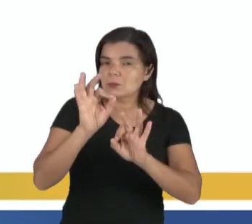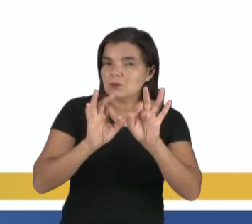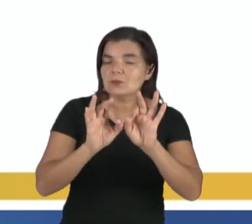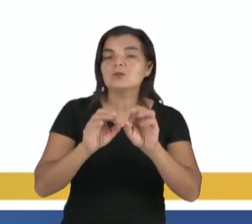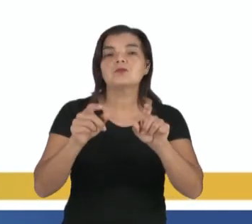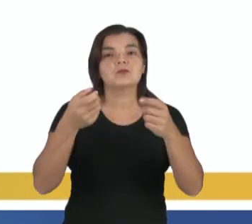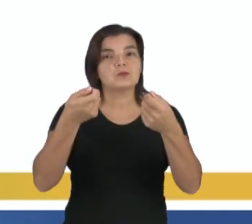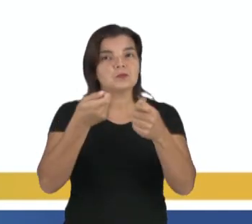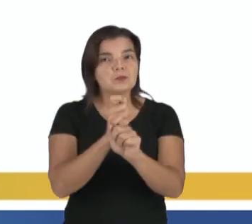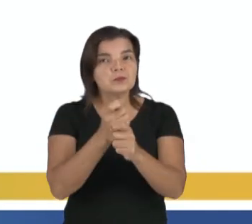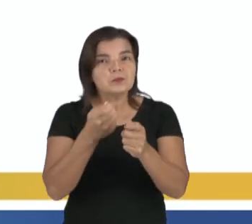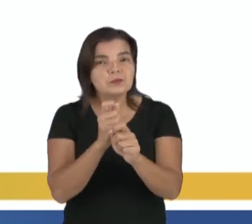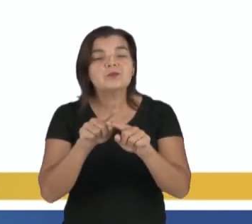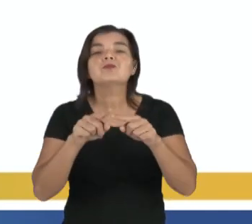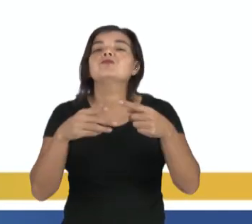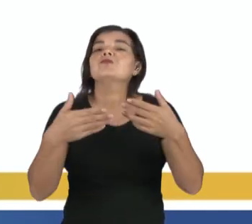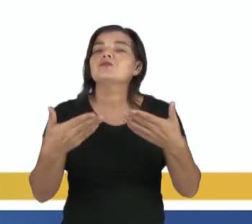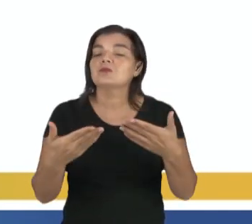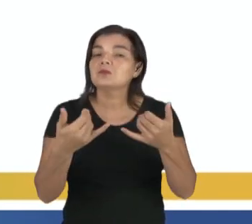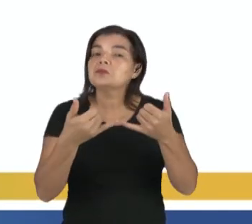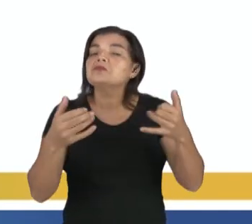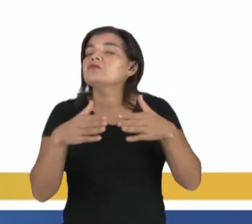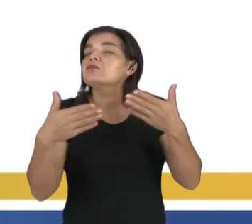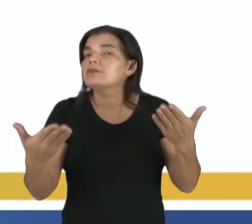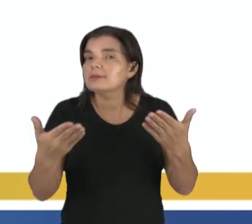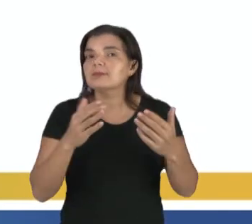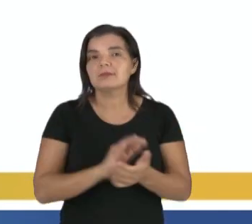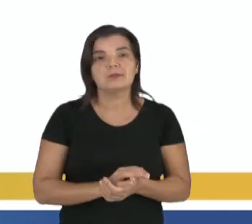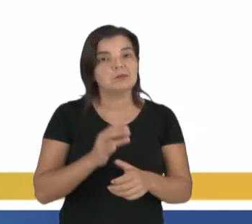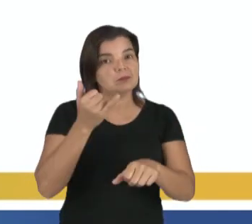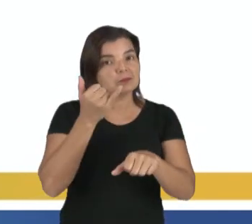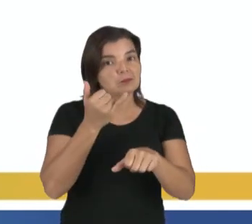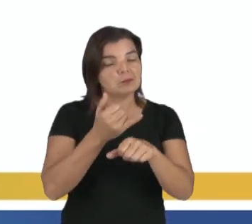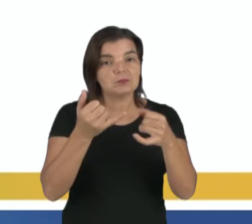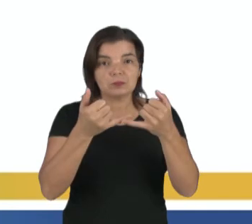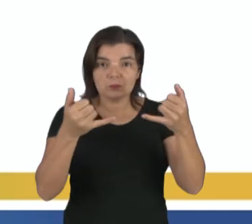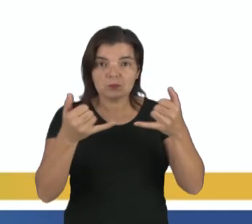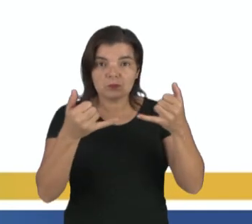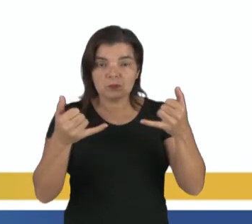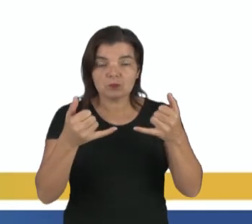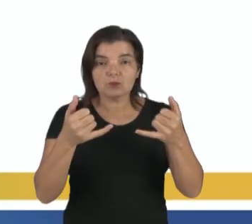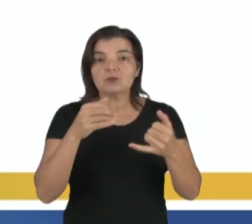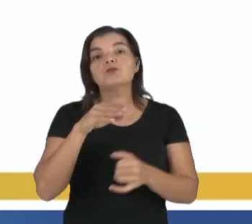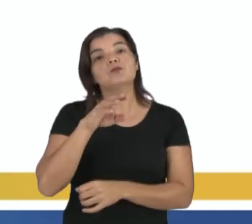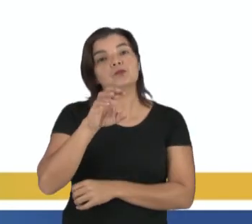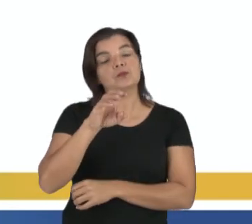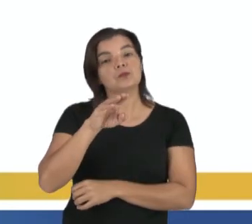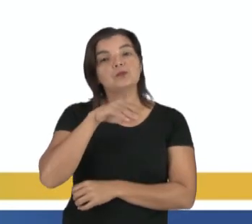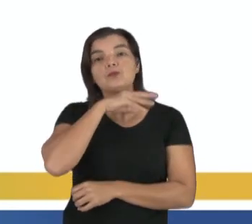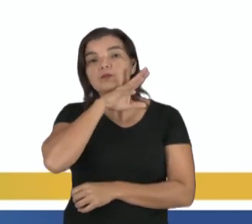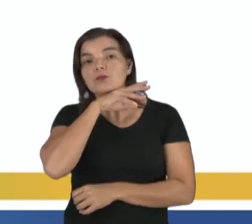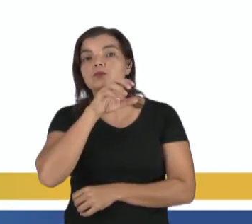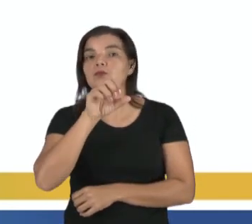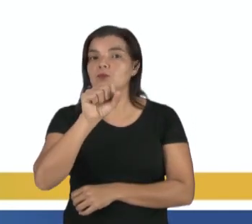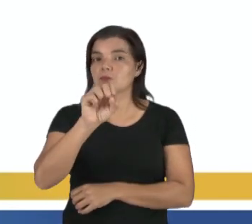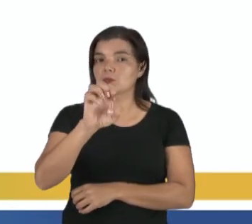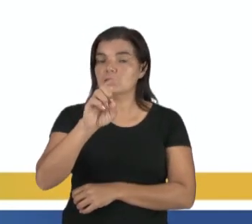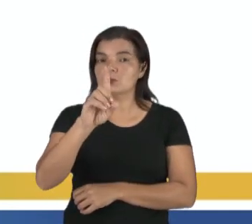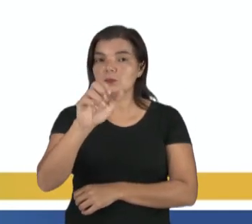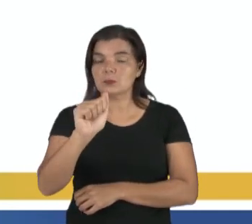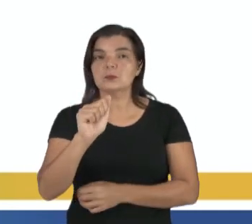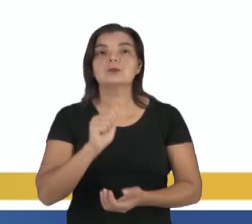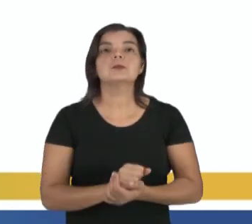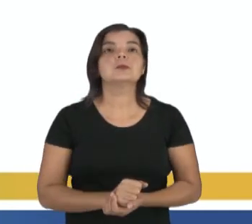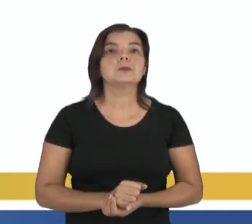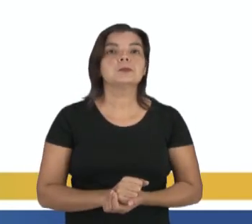esse fio, qual fio esse fio qual? O fio do bicho da seda. Depois nós temos o pronome